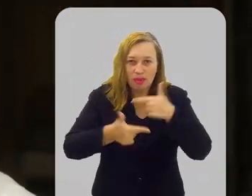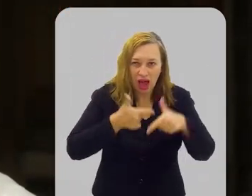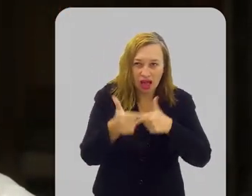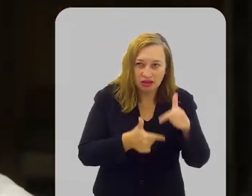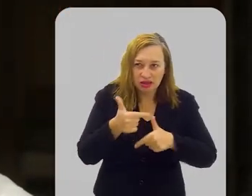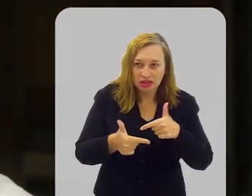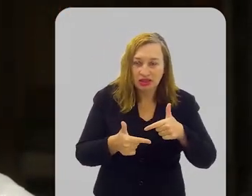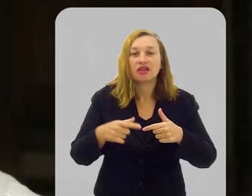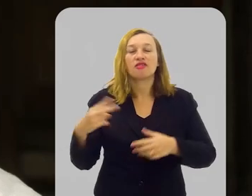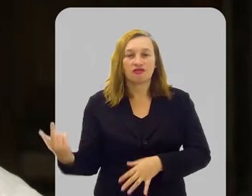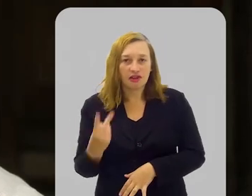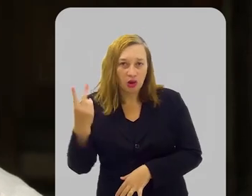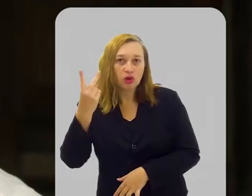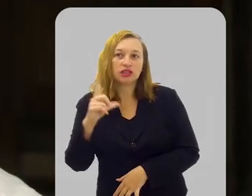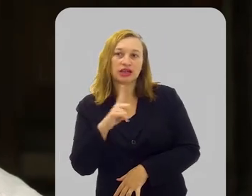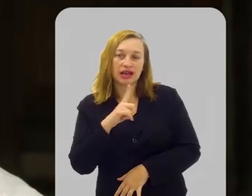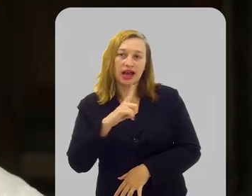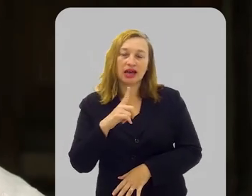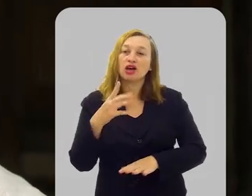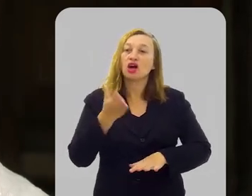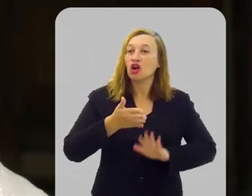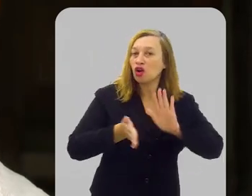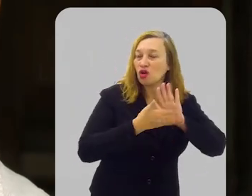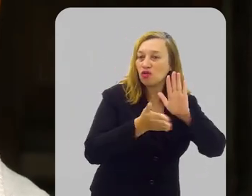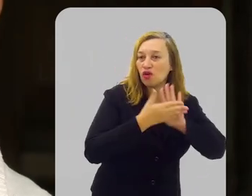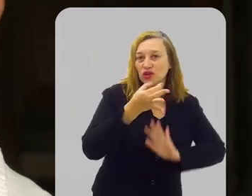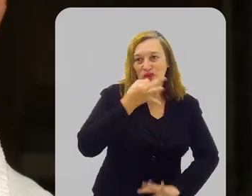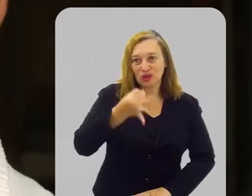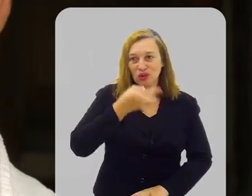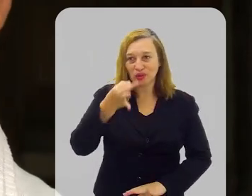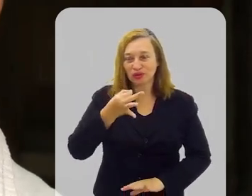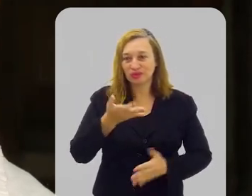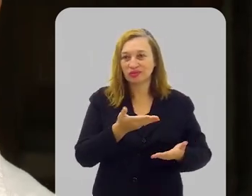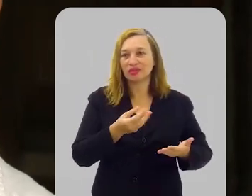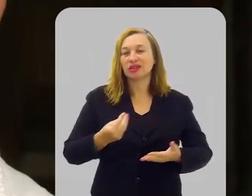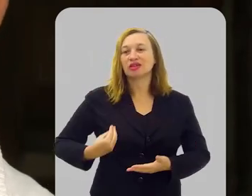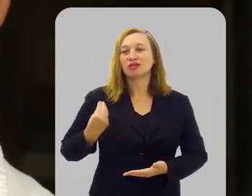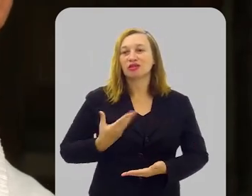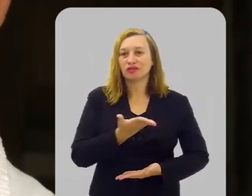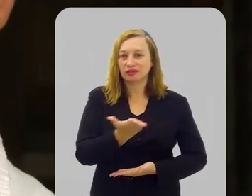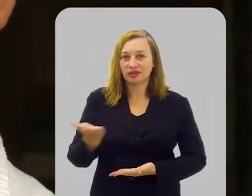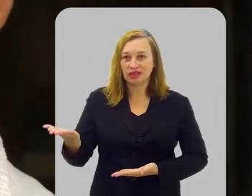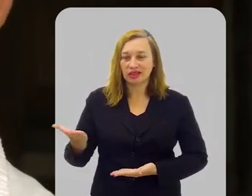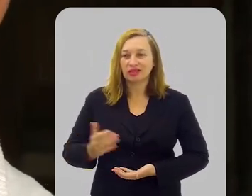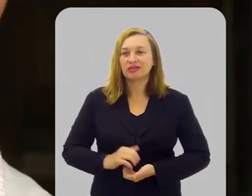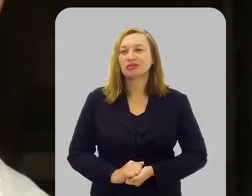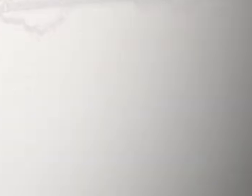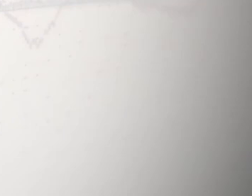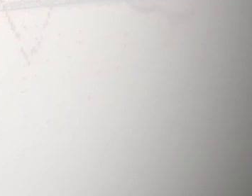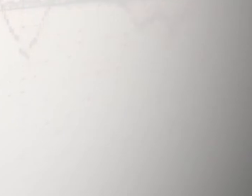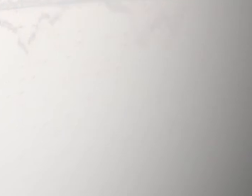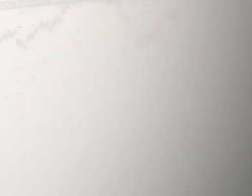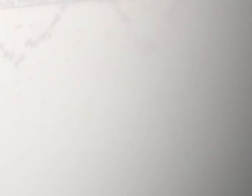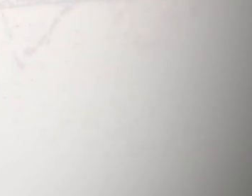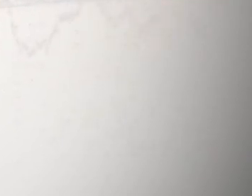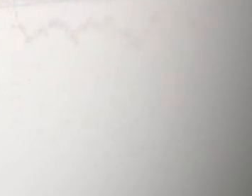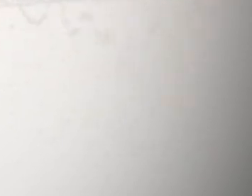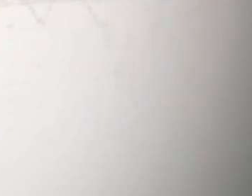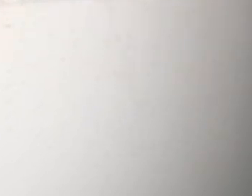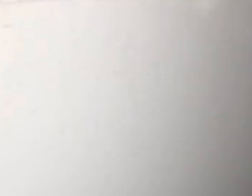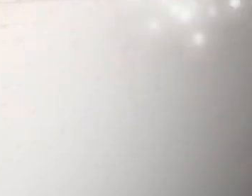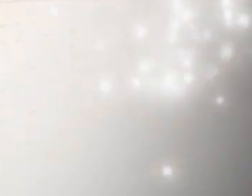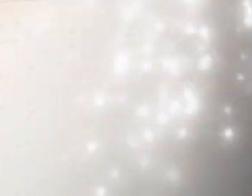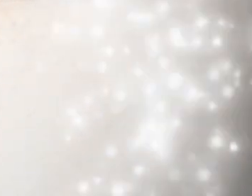o teu Deus, o seu trabalho, será valorizado. Louvor Som está no ar.